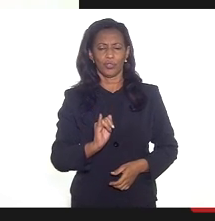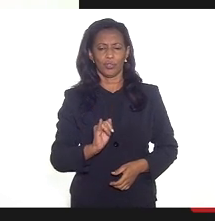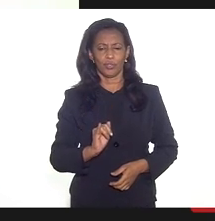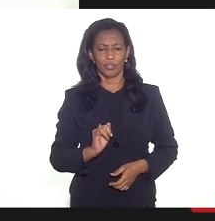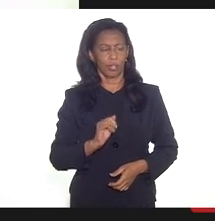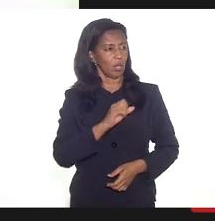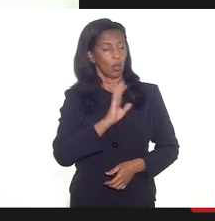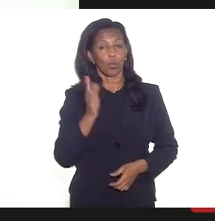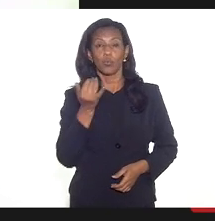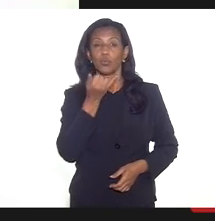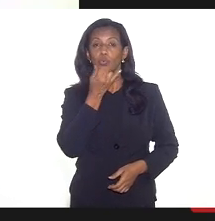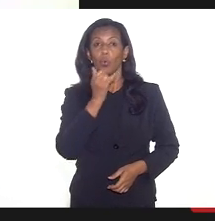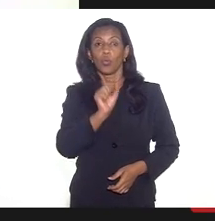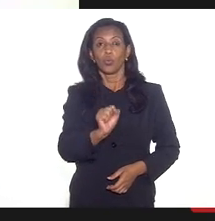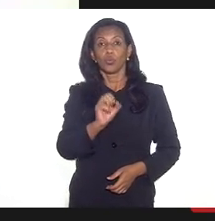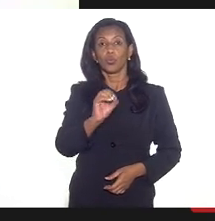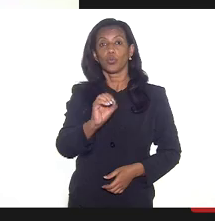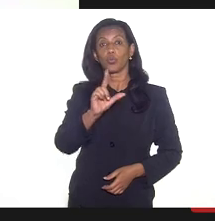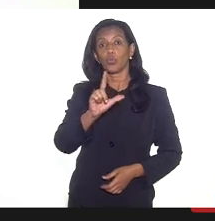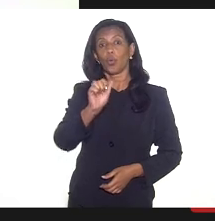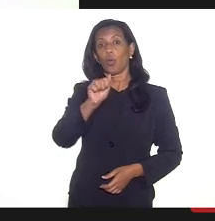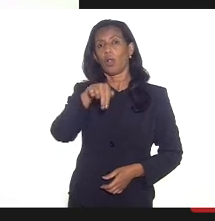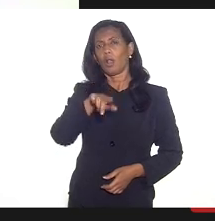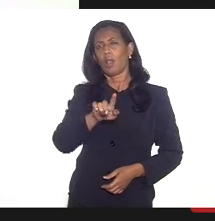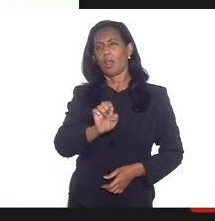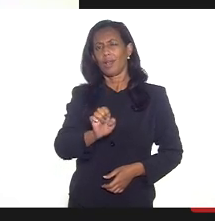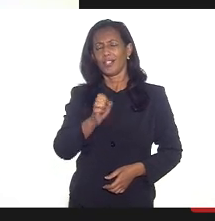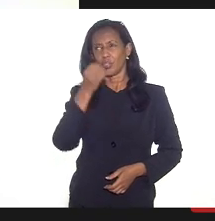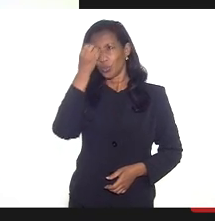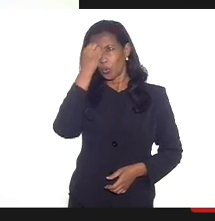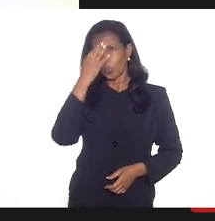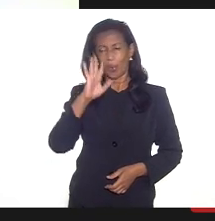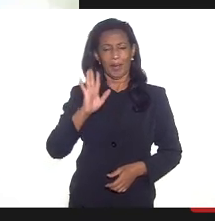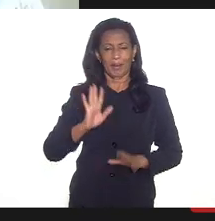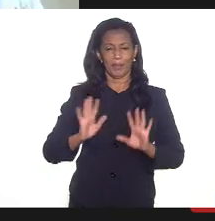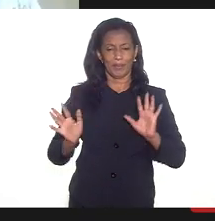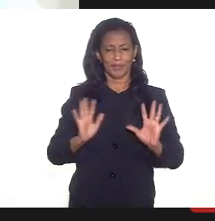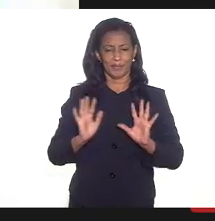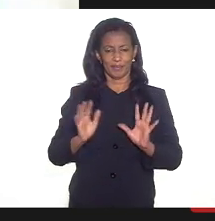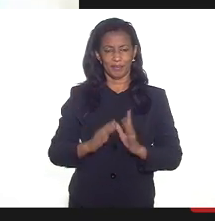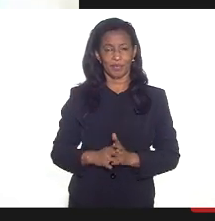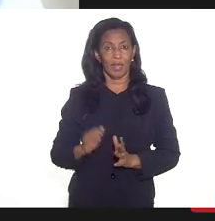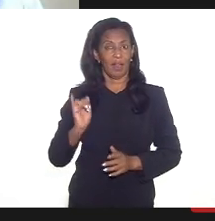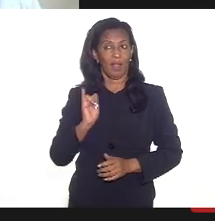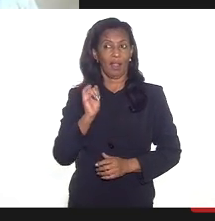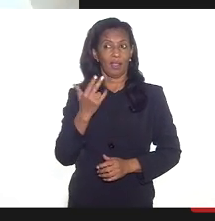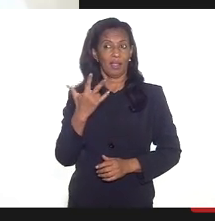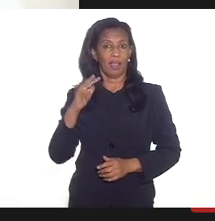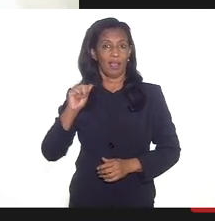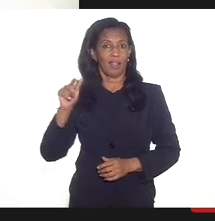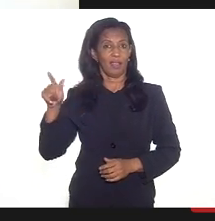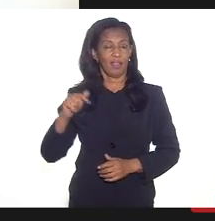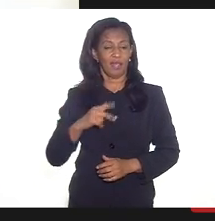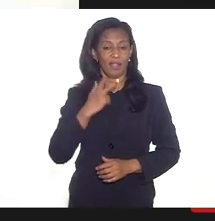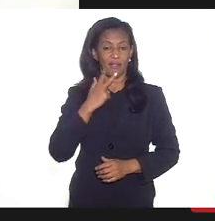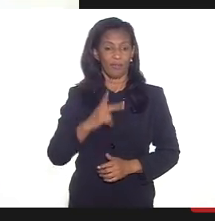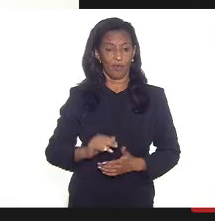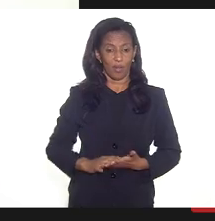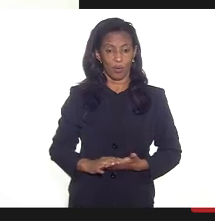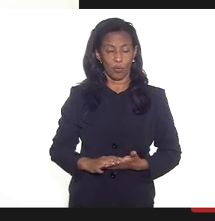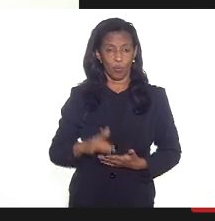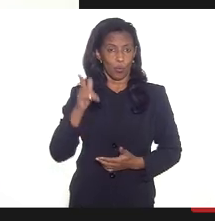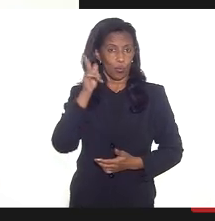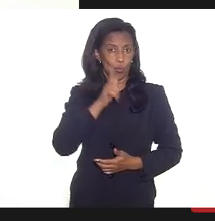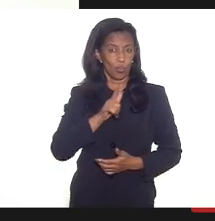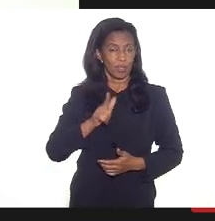Acho que foi Solange, do equipamento lá da Ilha do Governador, que falou que ela